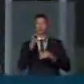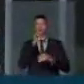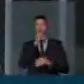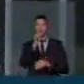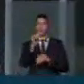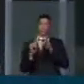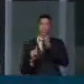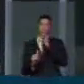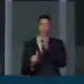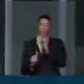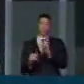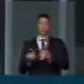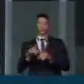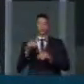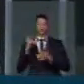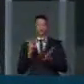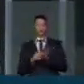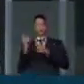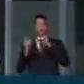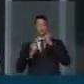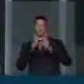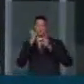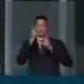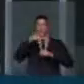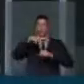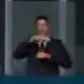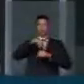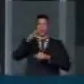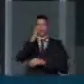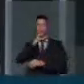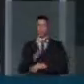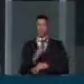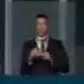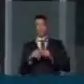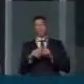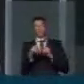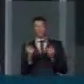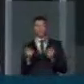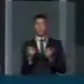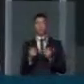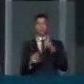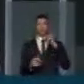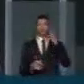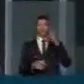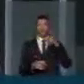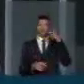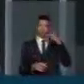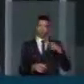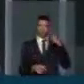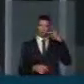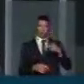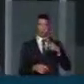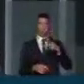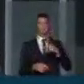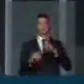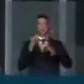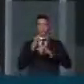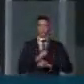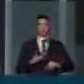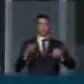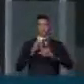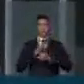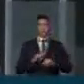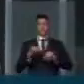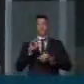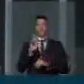que realmente preocupa a nação brasileira. Mas a política, no dizer de